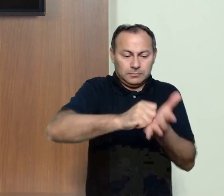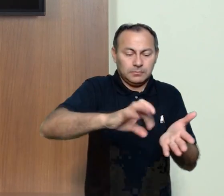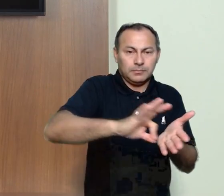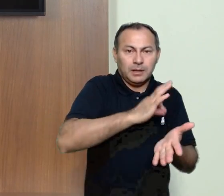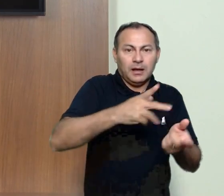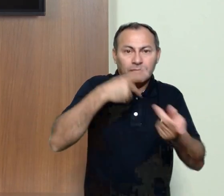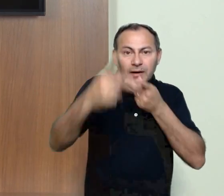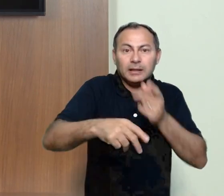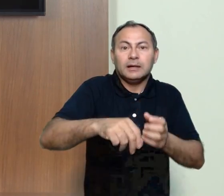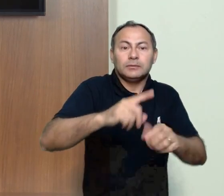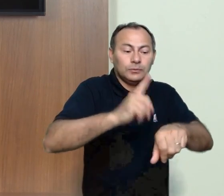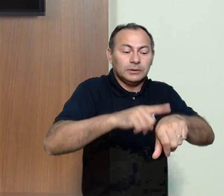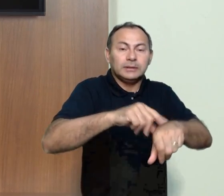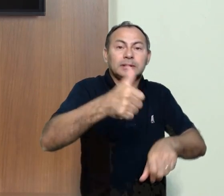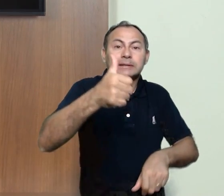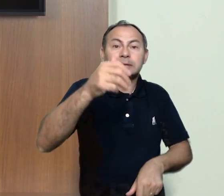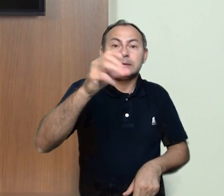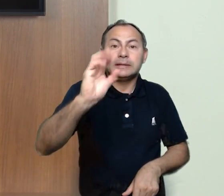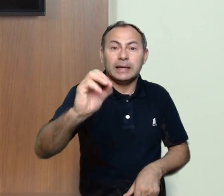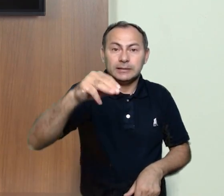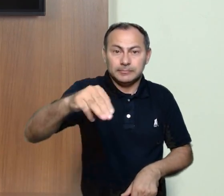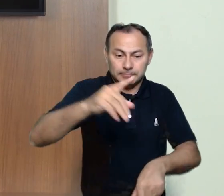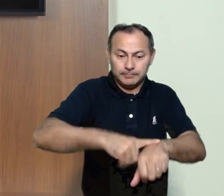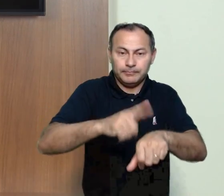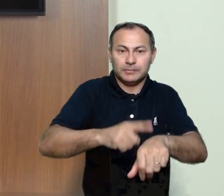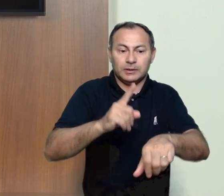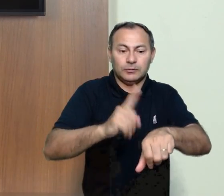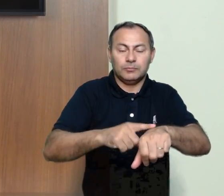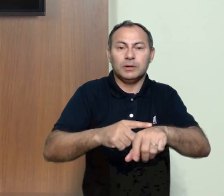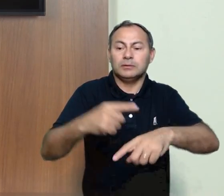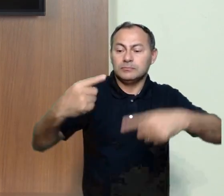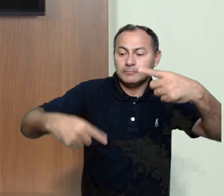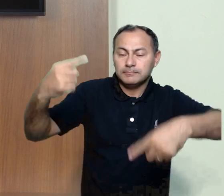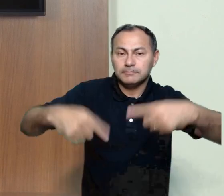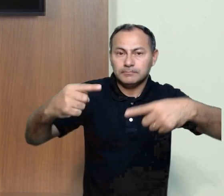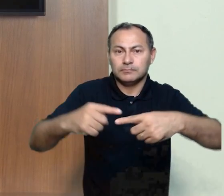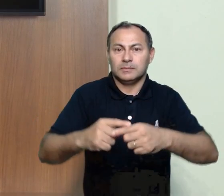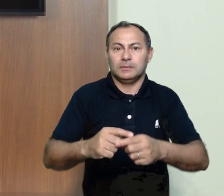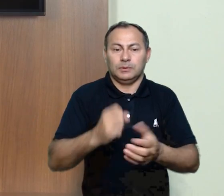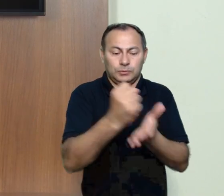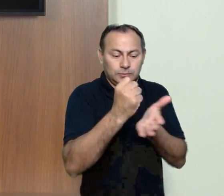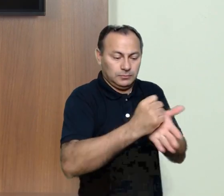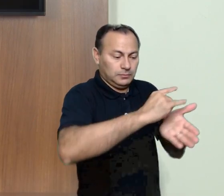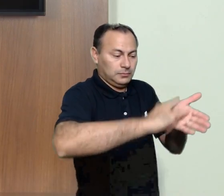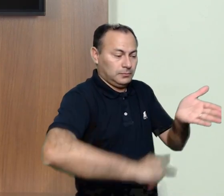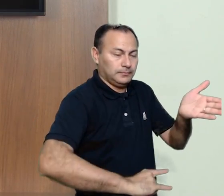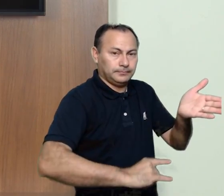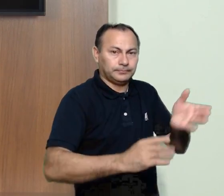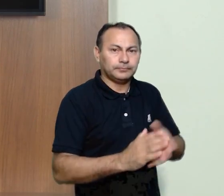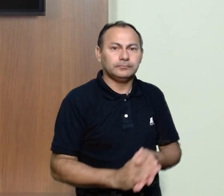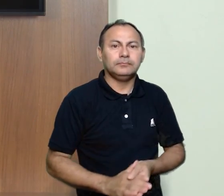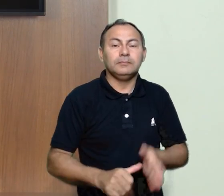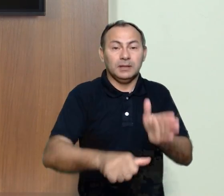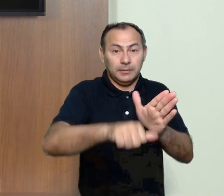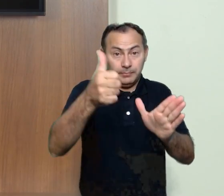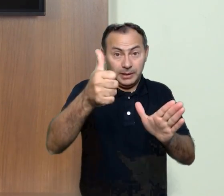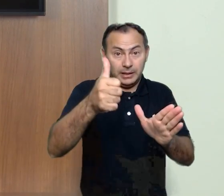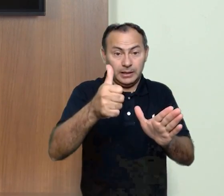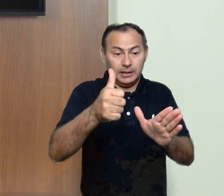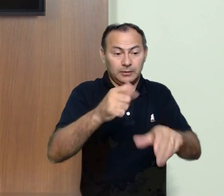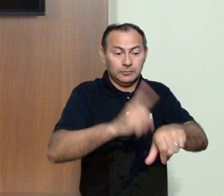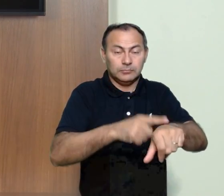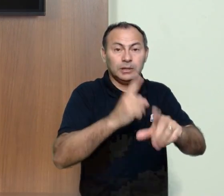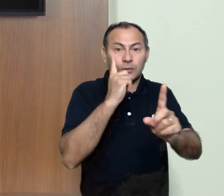falar por 10 minutos no período das discussões dos documentos. A primeira